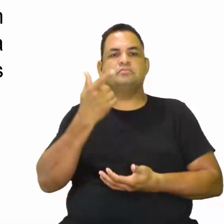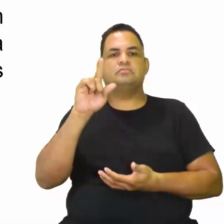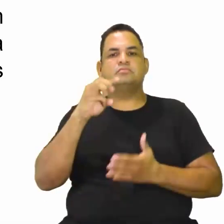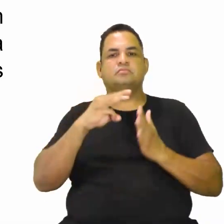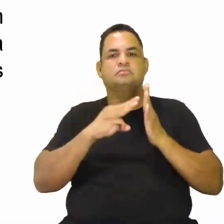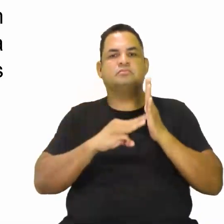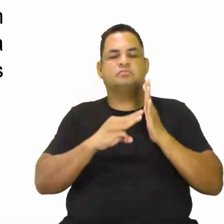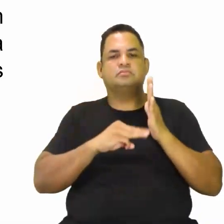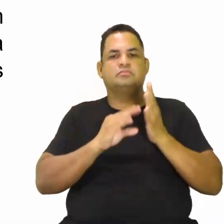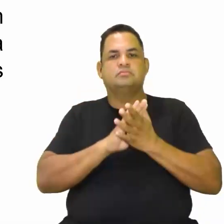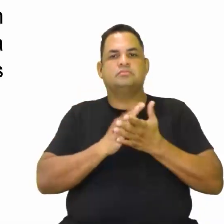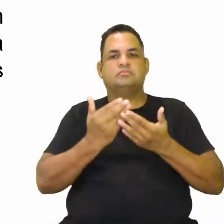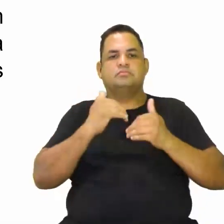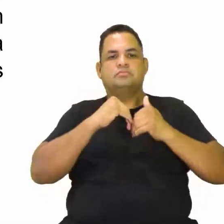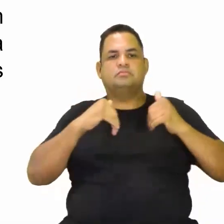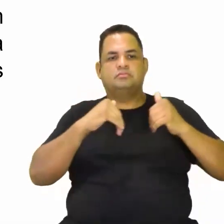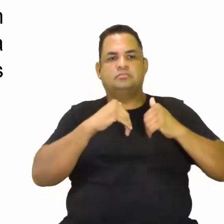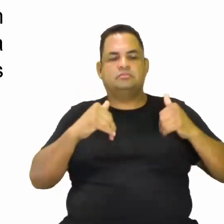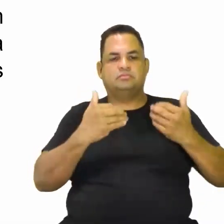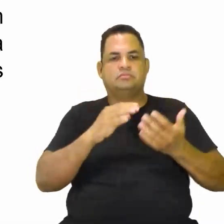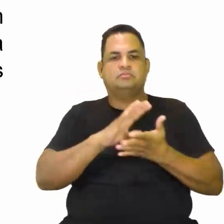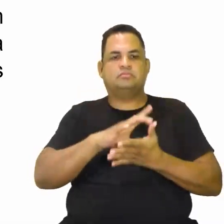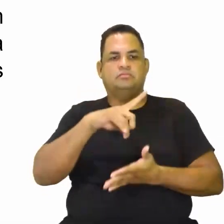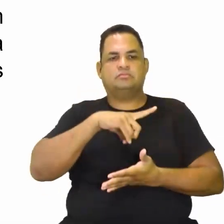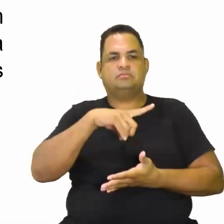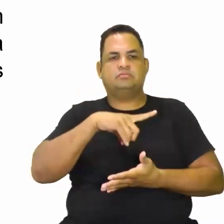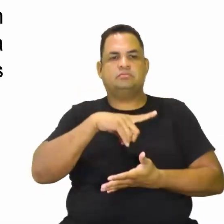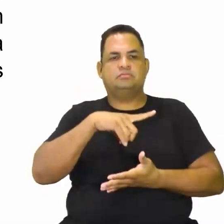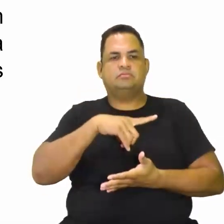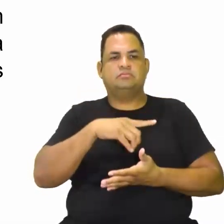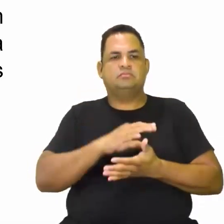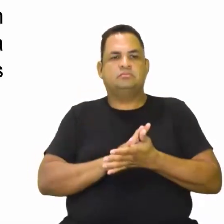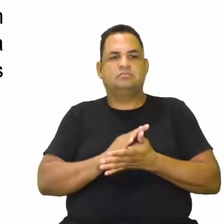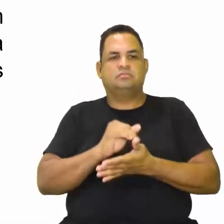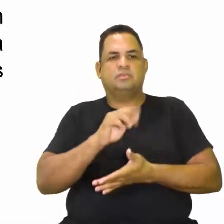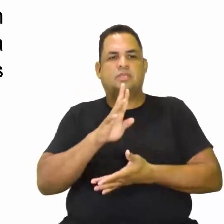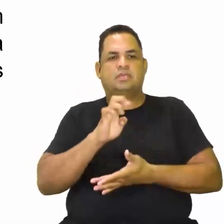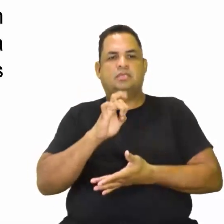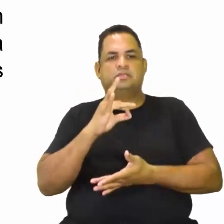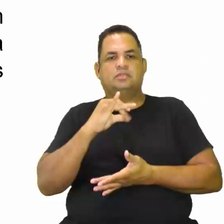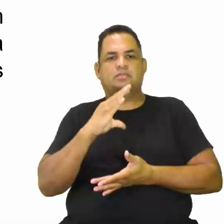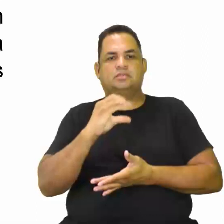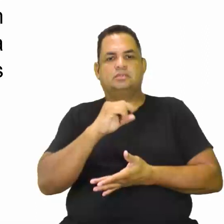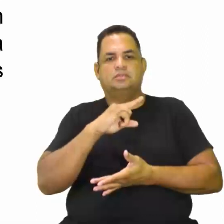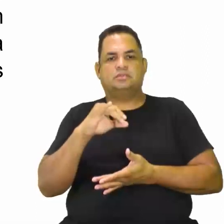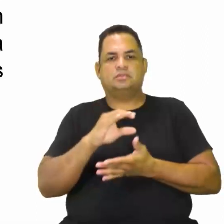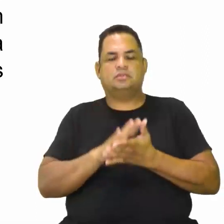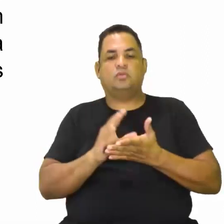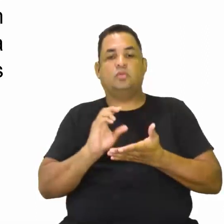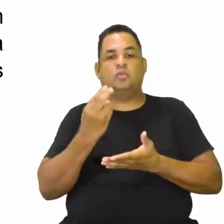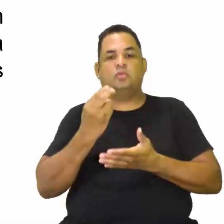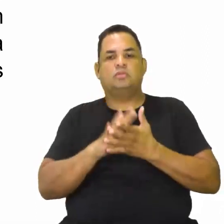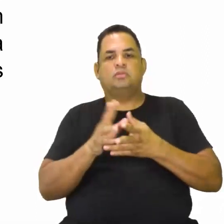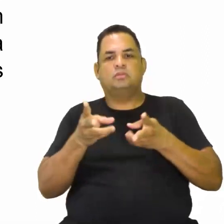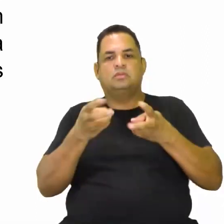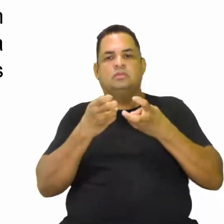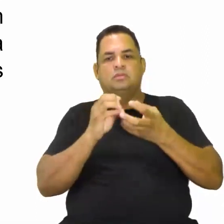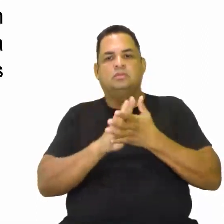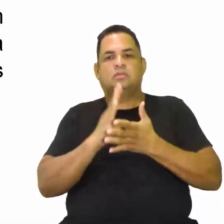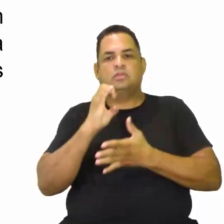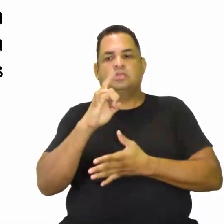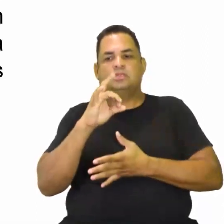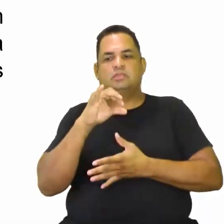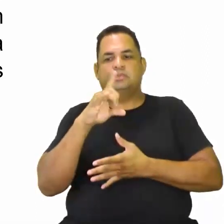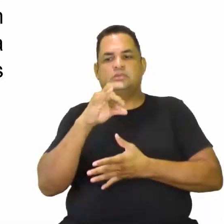outros métodos de separação nós temos como recristalização ou extração